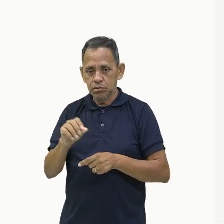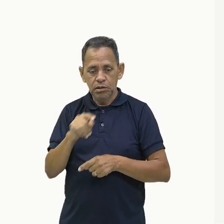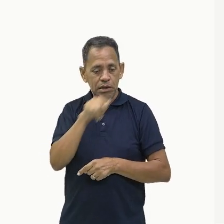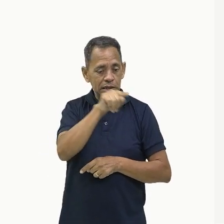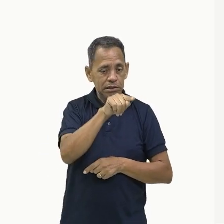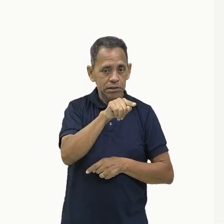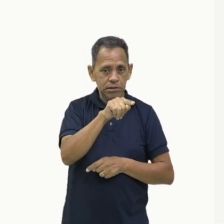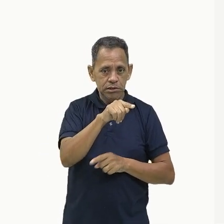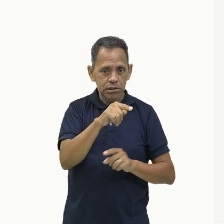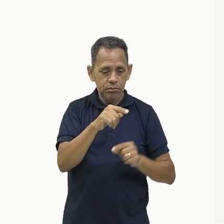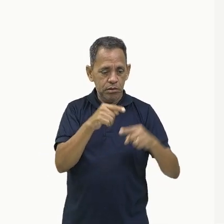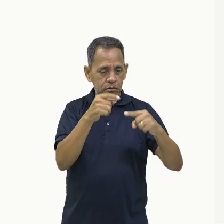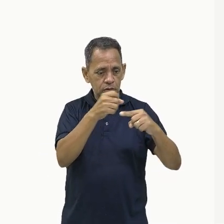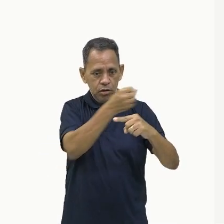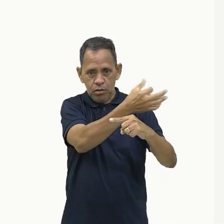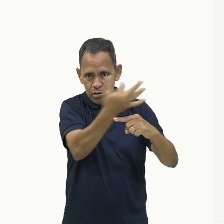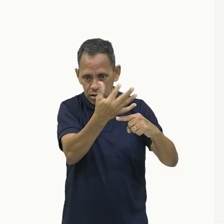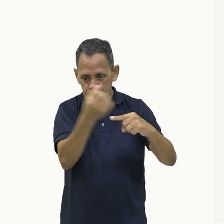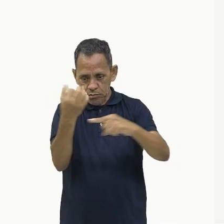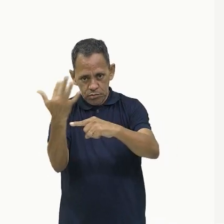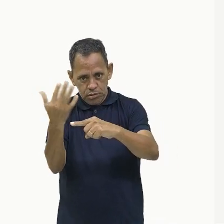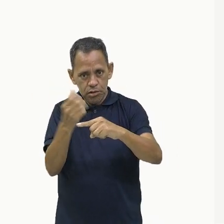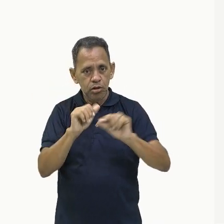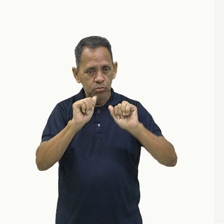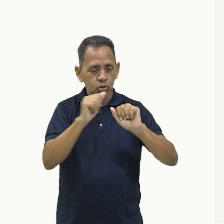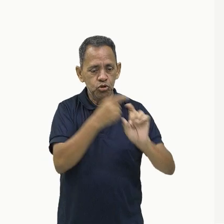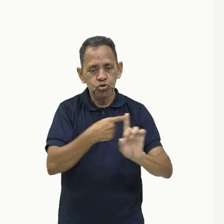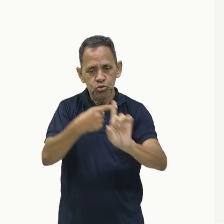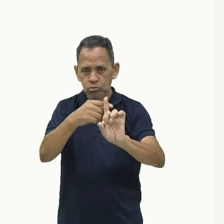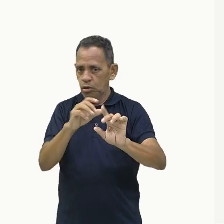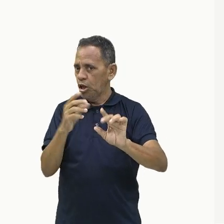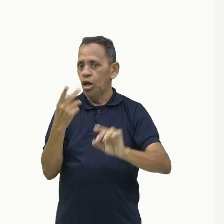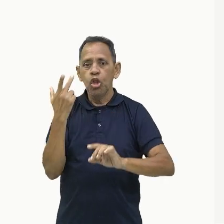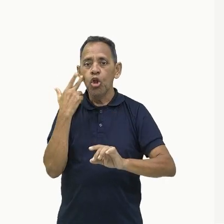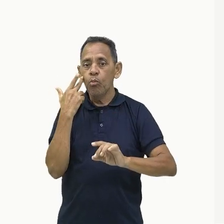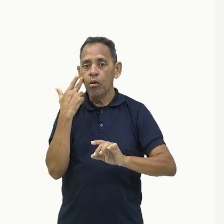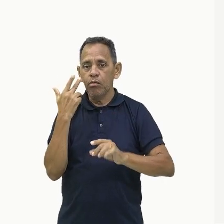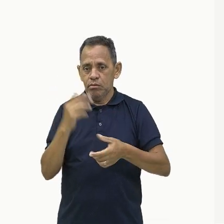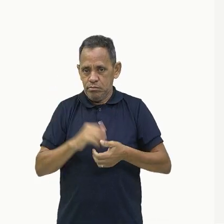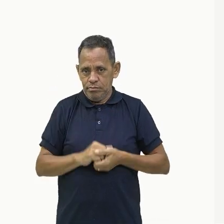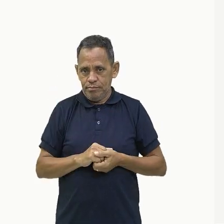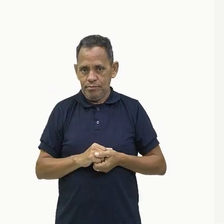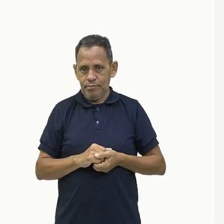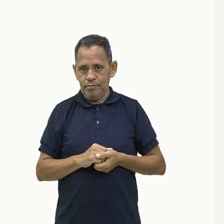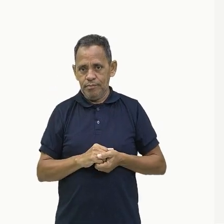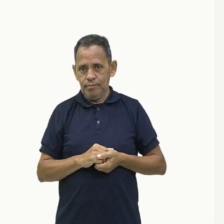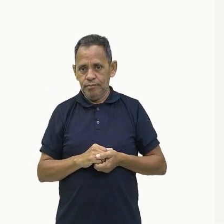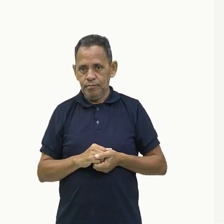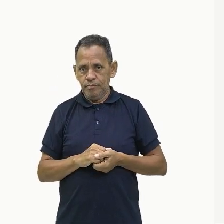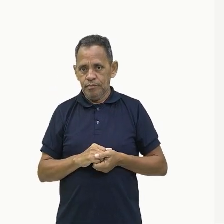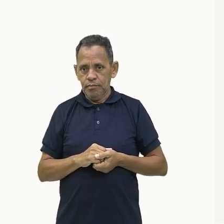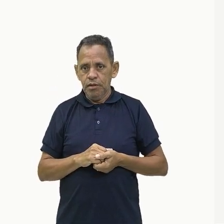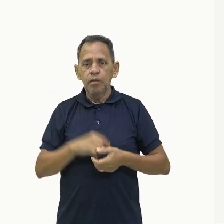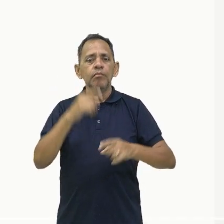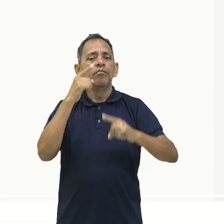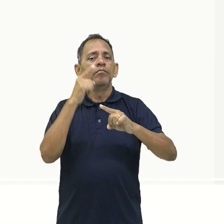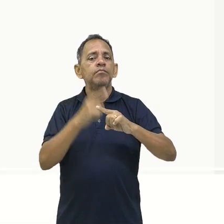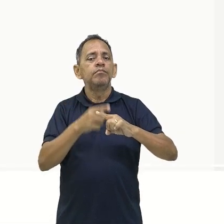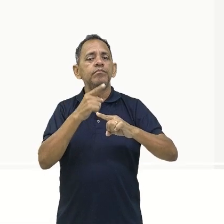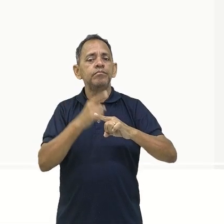os numeradores, vocês podem somar normalmente. Tá? Isso porque